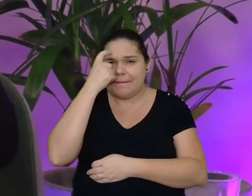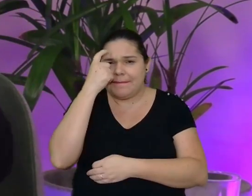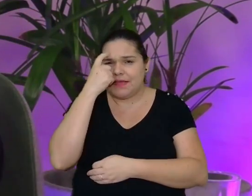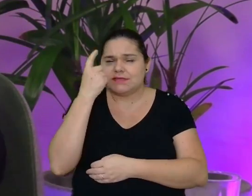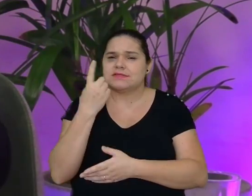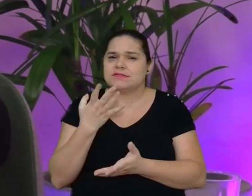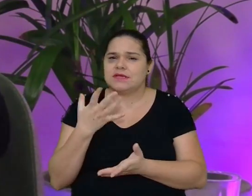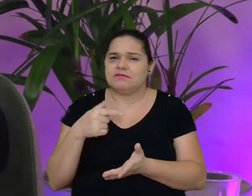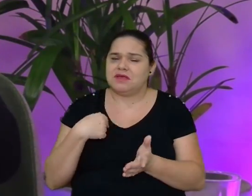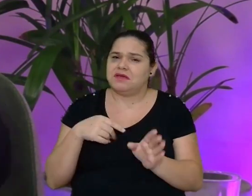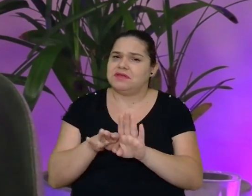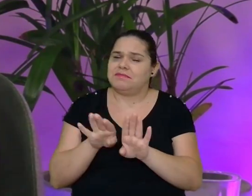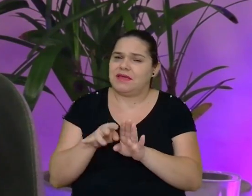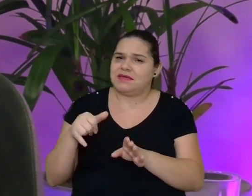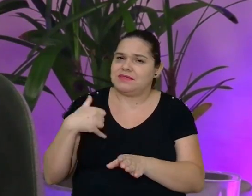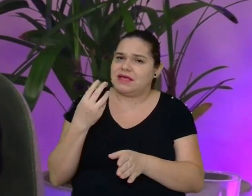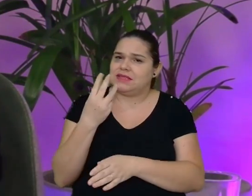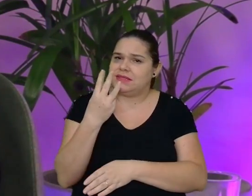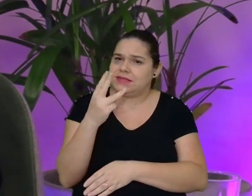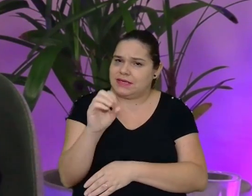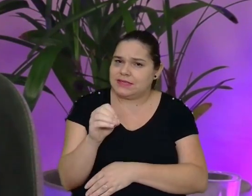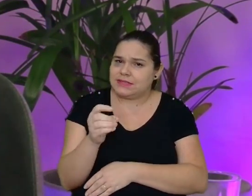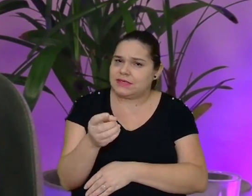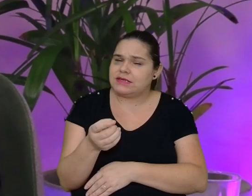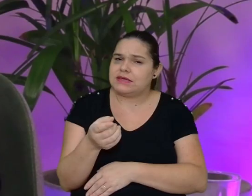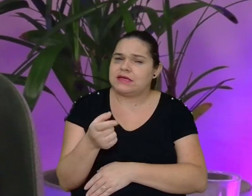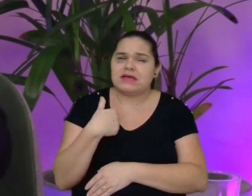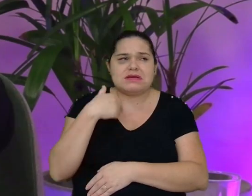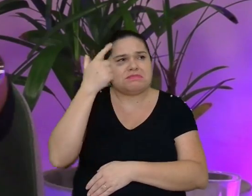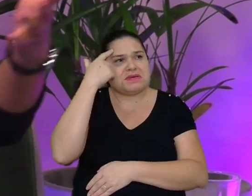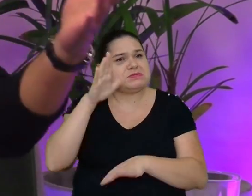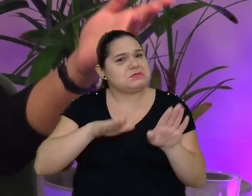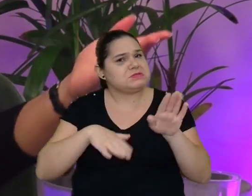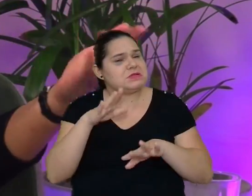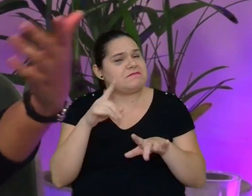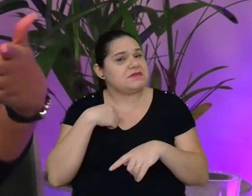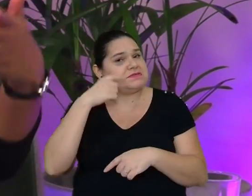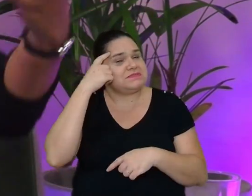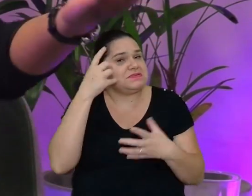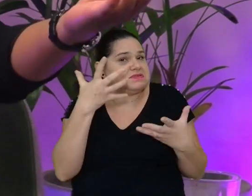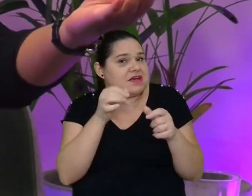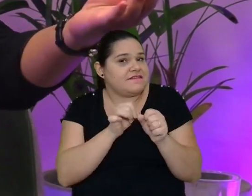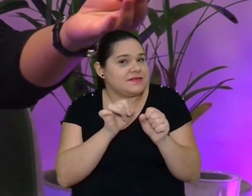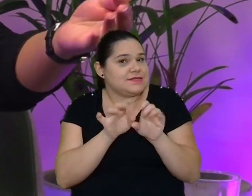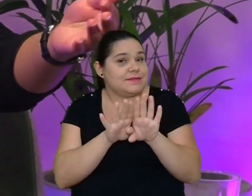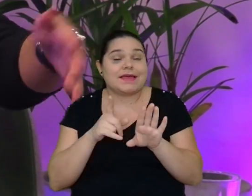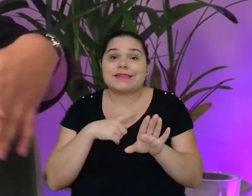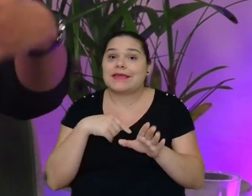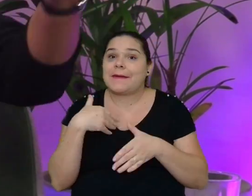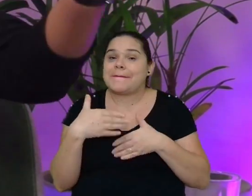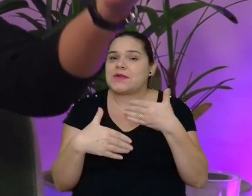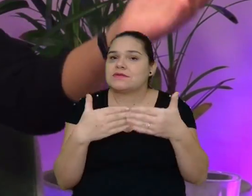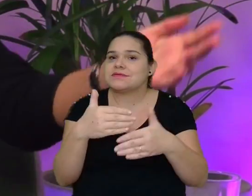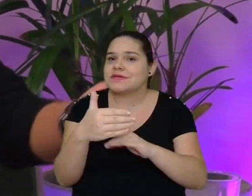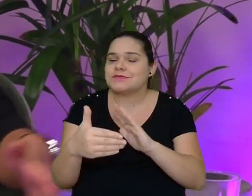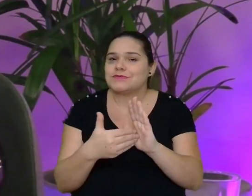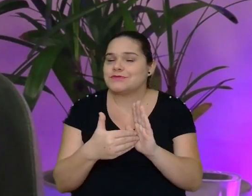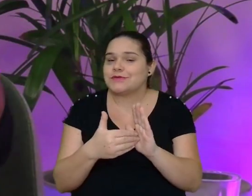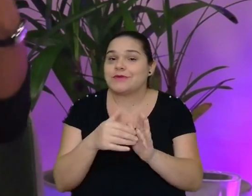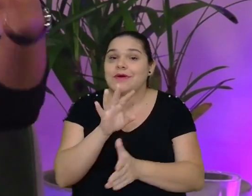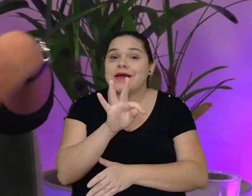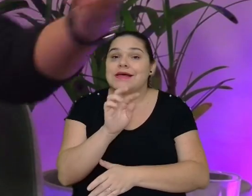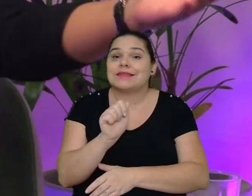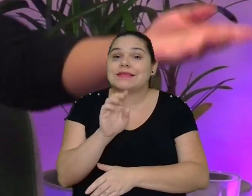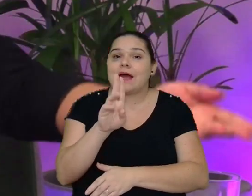nossa, olha aí, tenho que talvez, né, fazer isso. Isso aí. Mas, e tem todo um processo, né? Então, você imagina, com esse tabu todo, a mulher tem que fazer vários